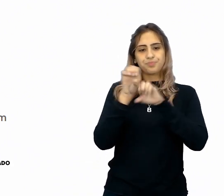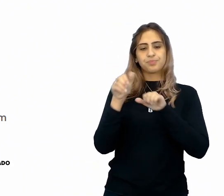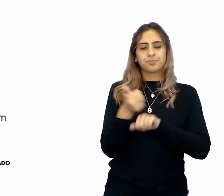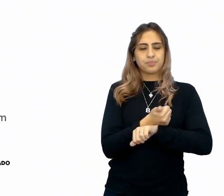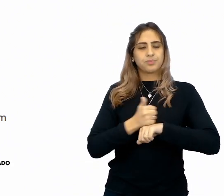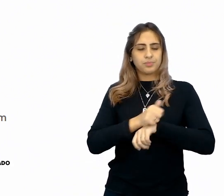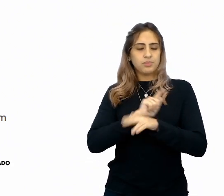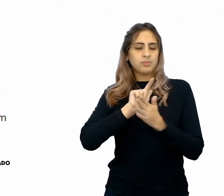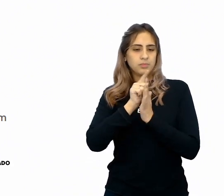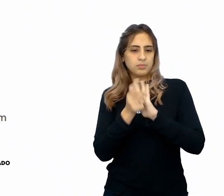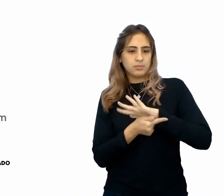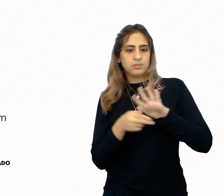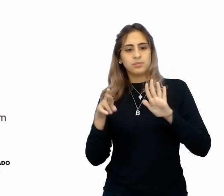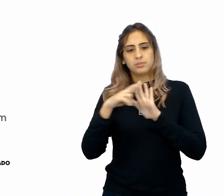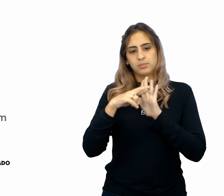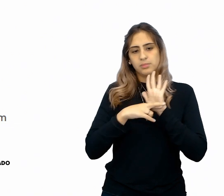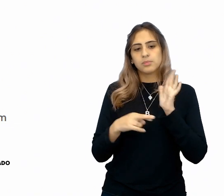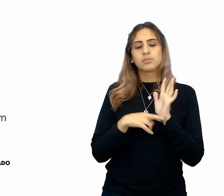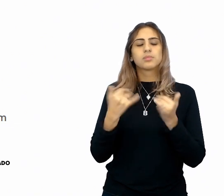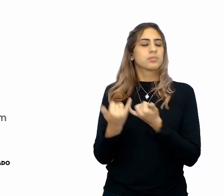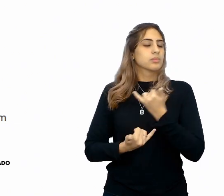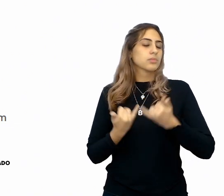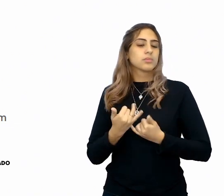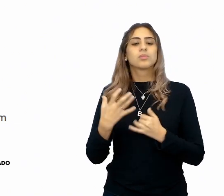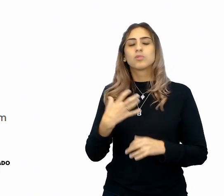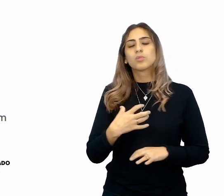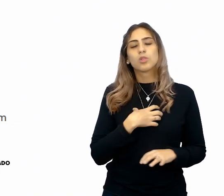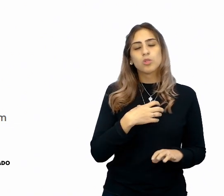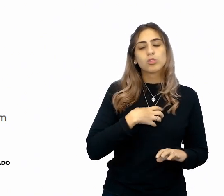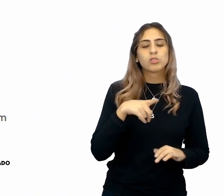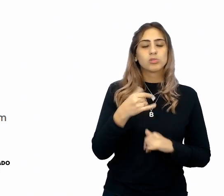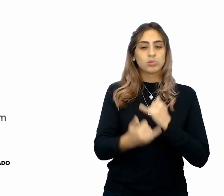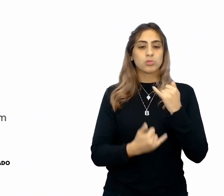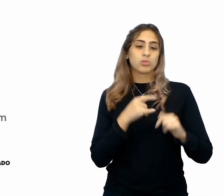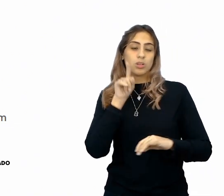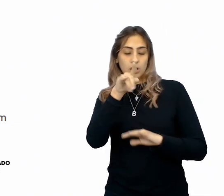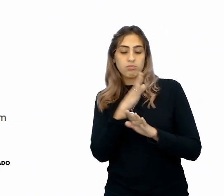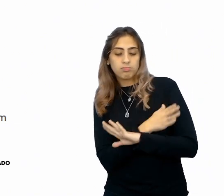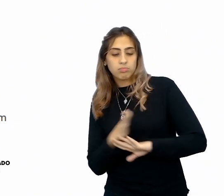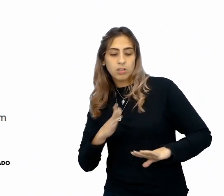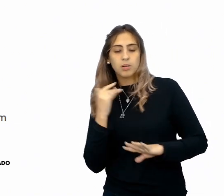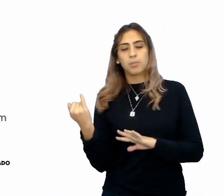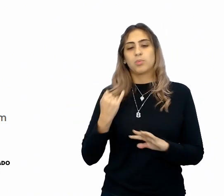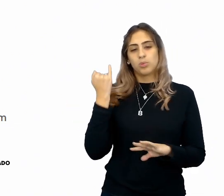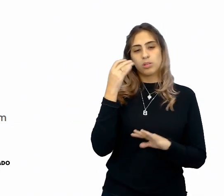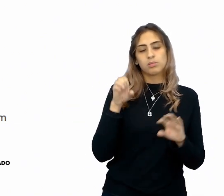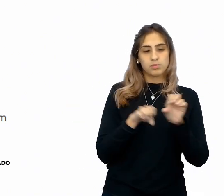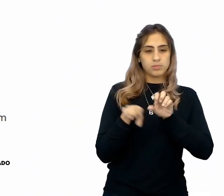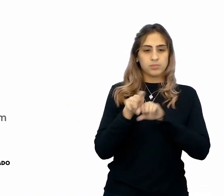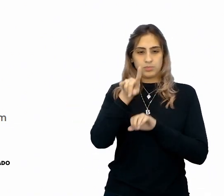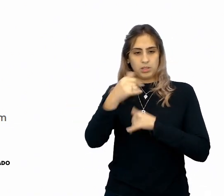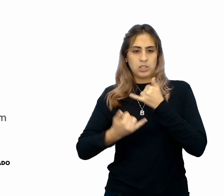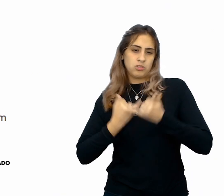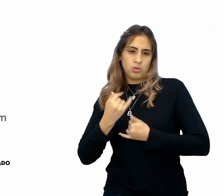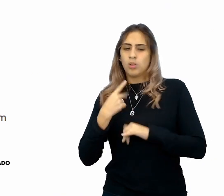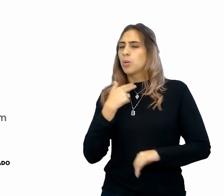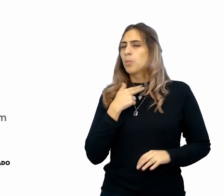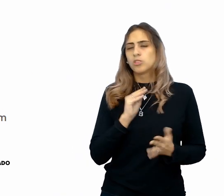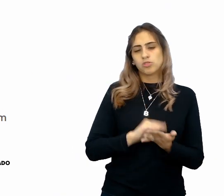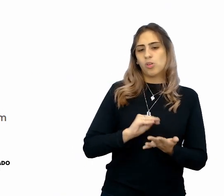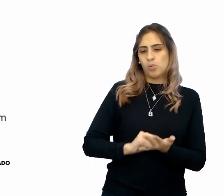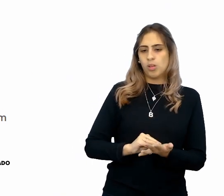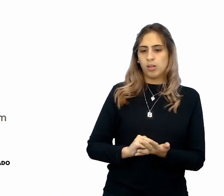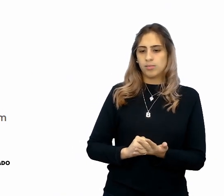do gênero, regras do jogo. O modo de jogar é uma parte fundamental da estrutura desse jogo e não pode